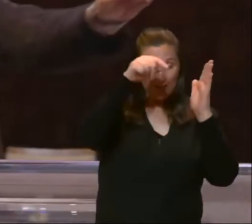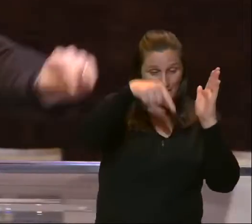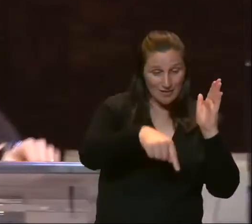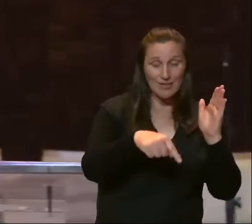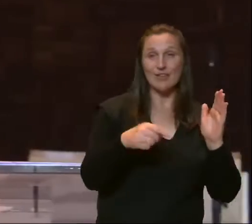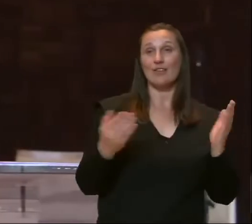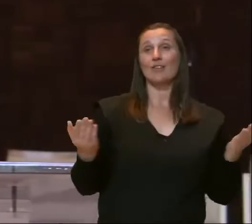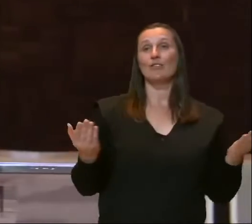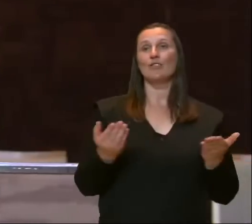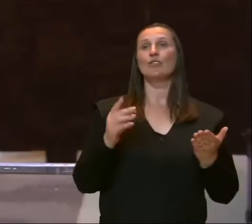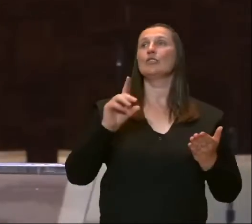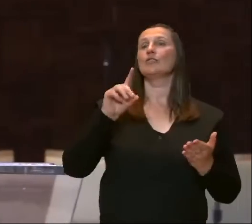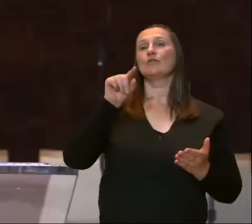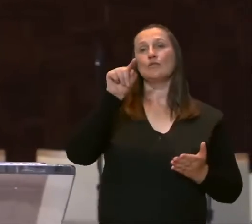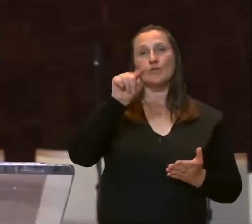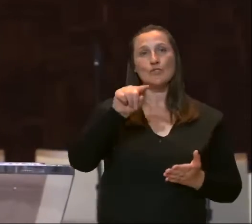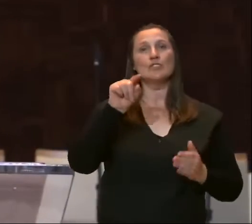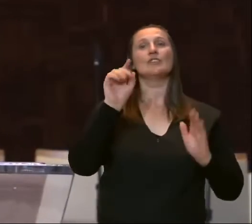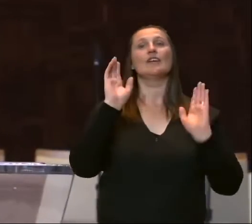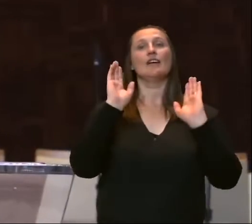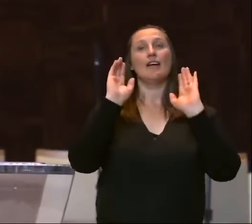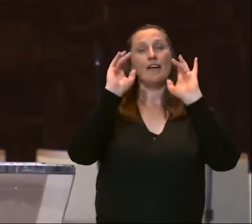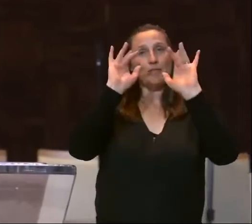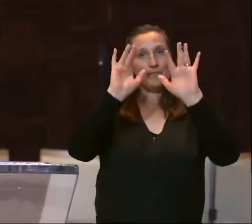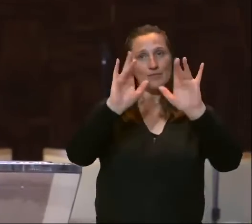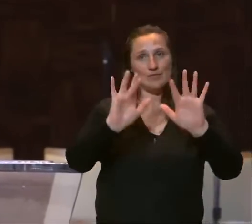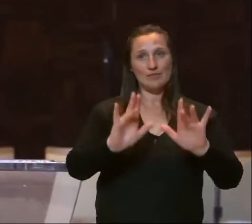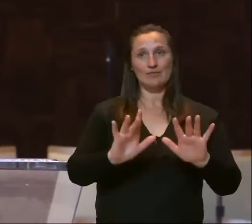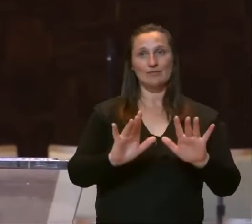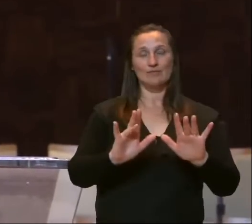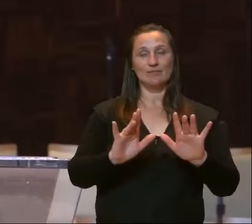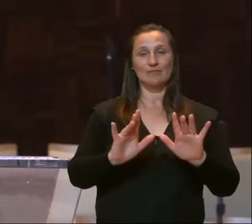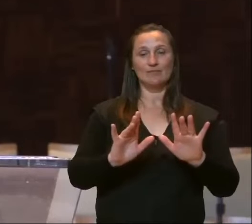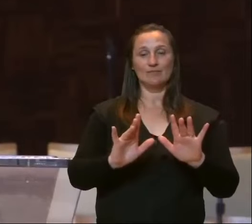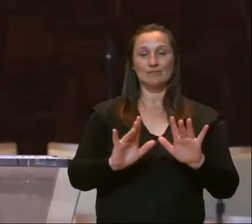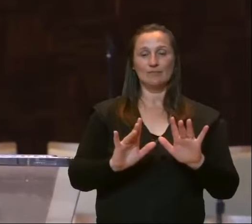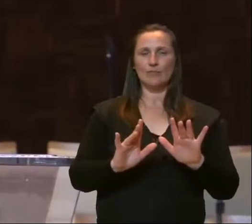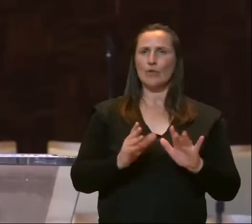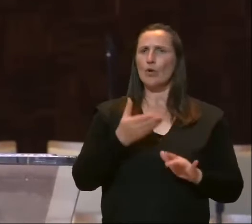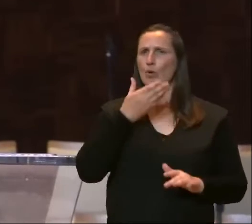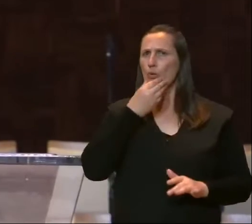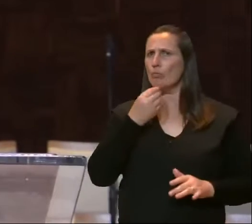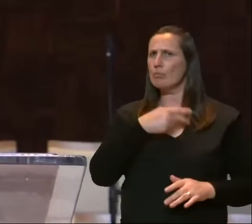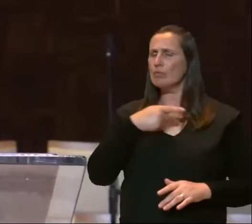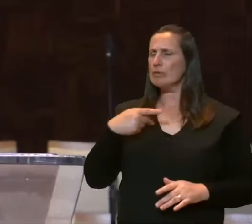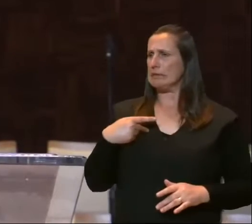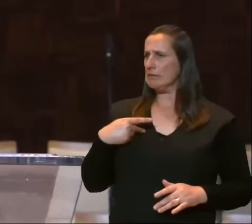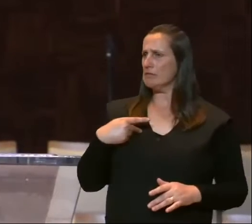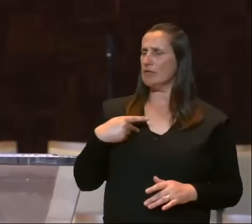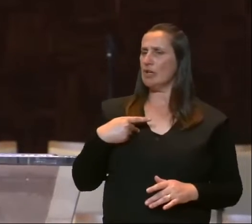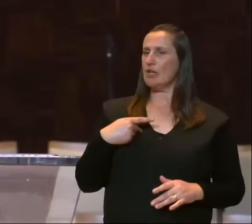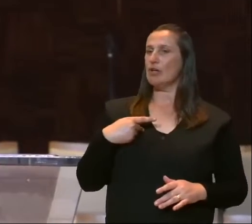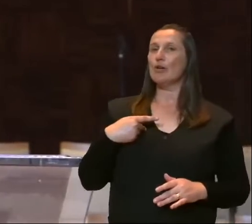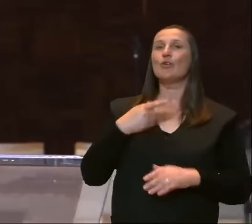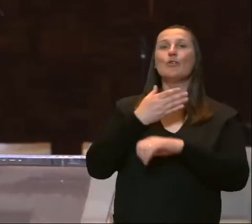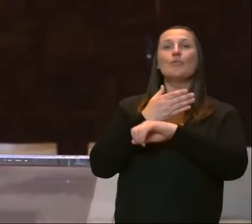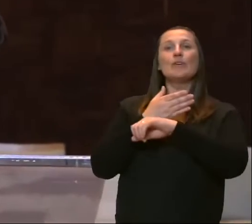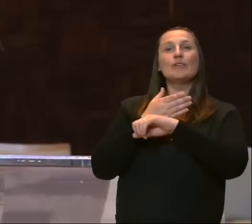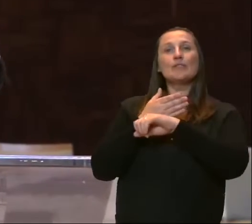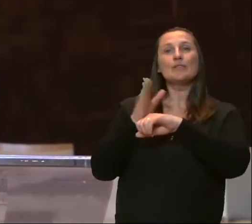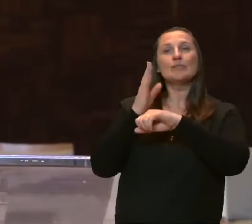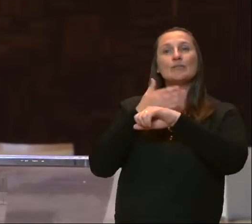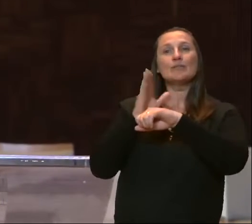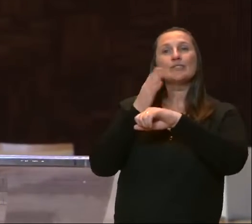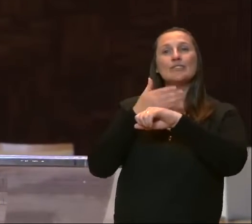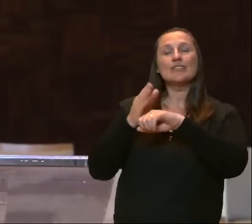é abençoado. E aí ele falou que à medida que ele começou a praticar a gratidão e entender